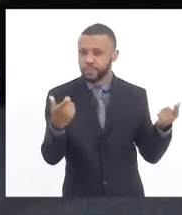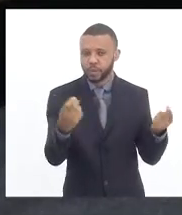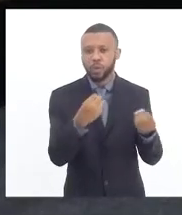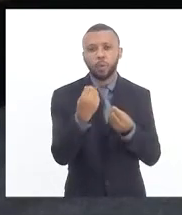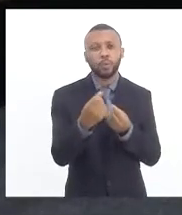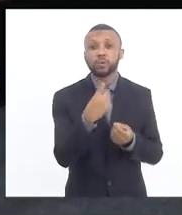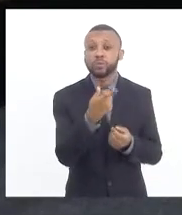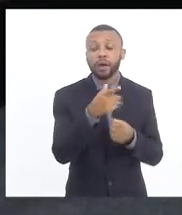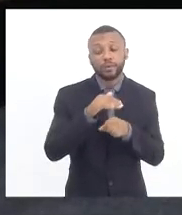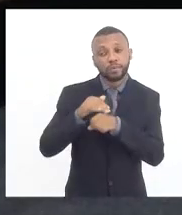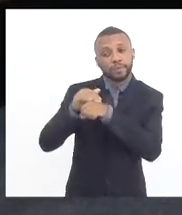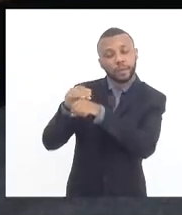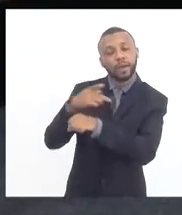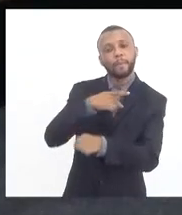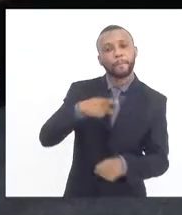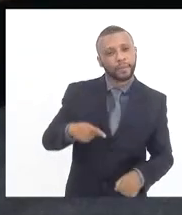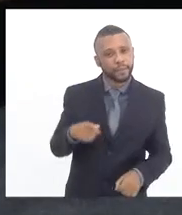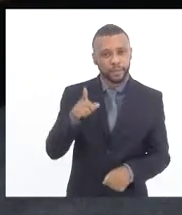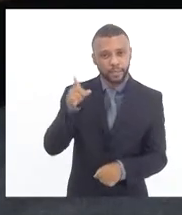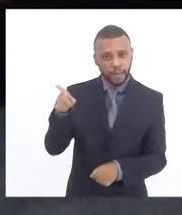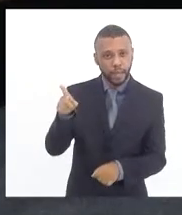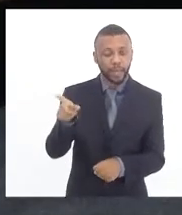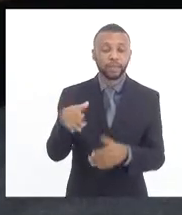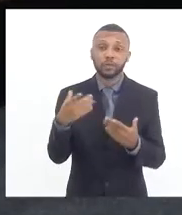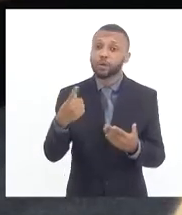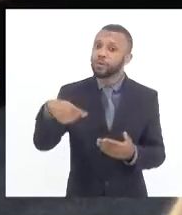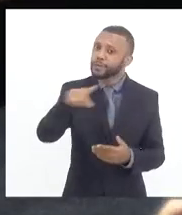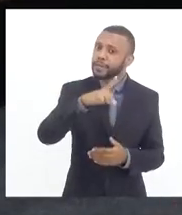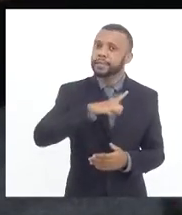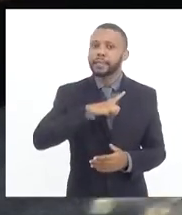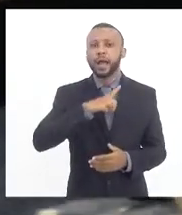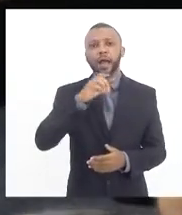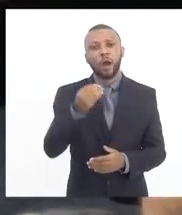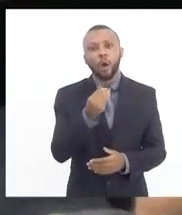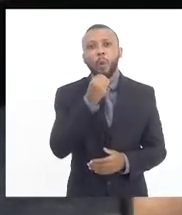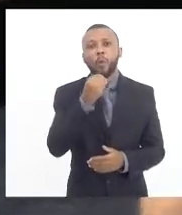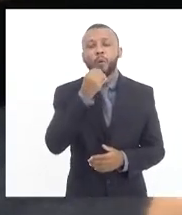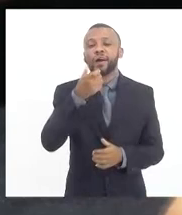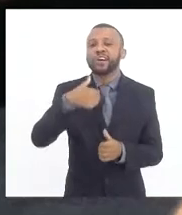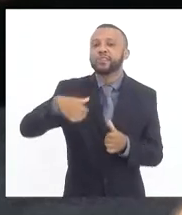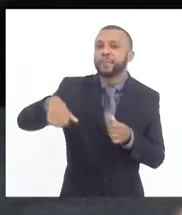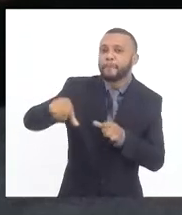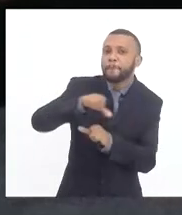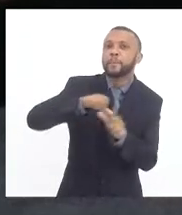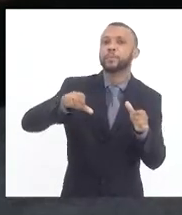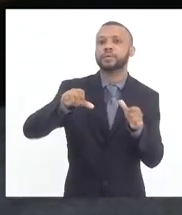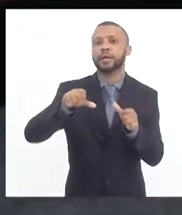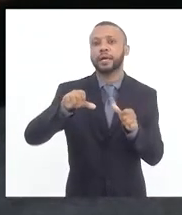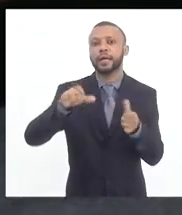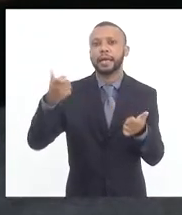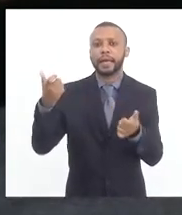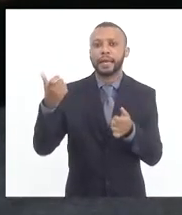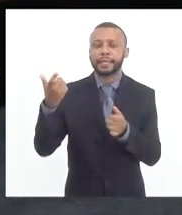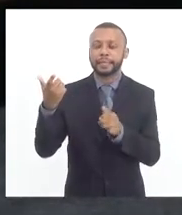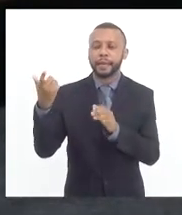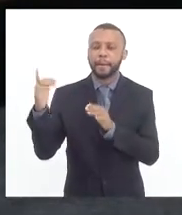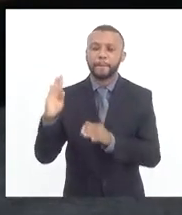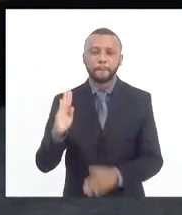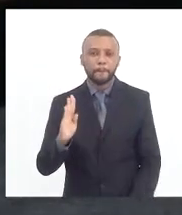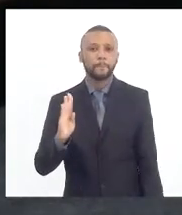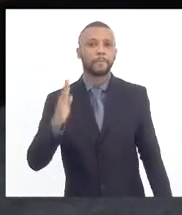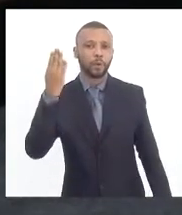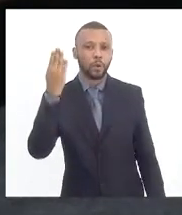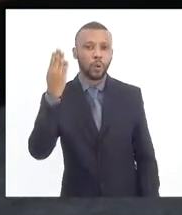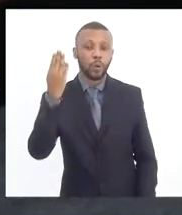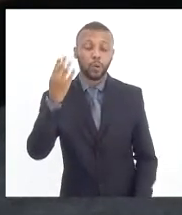Presidente tá então senhores têm a oportunidade de desfazer a traição a facada nas costas